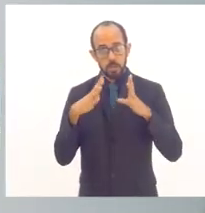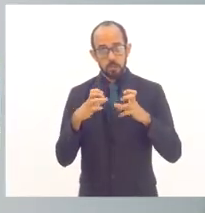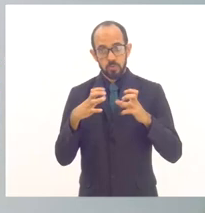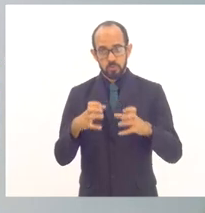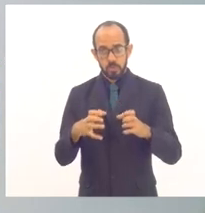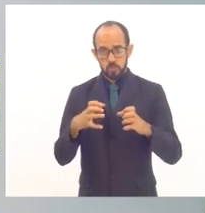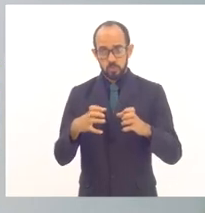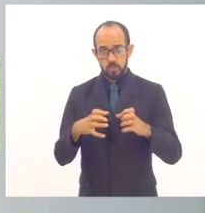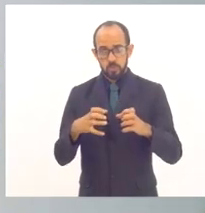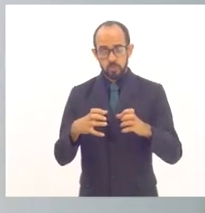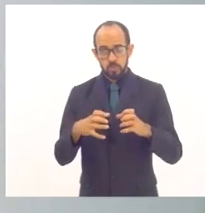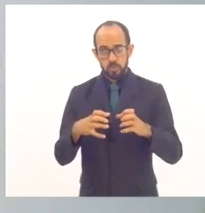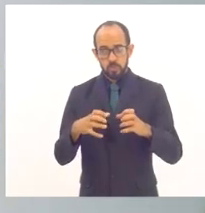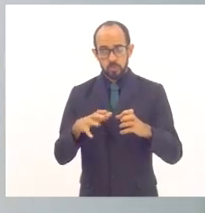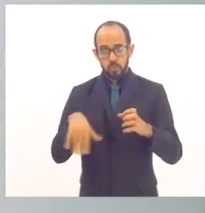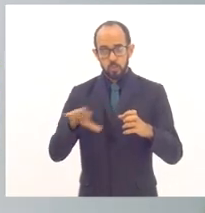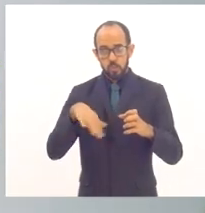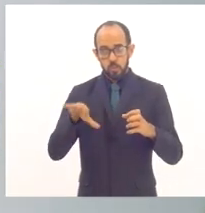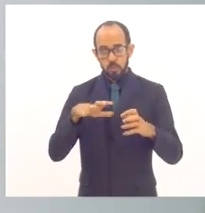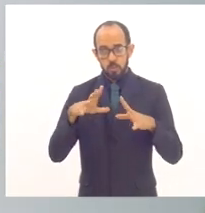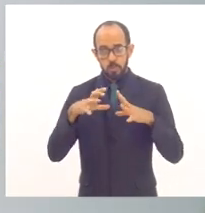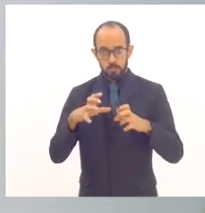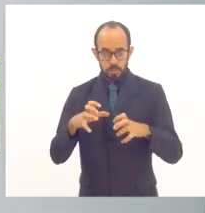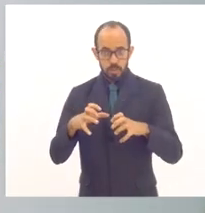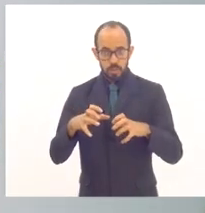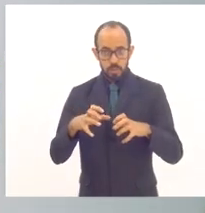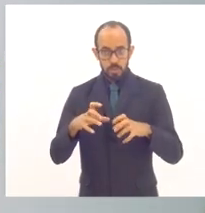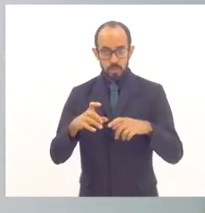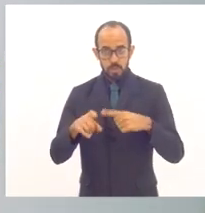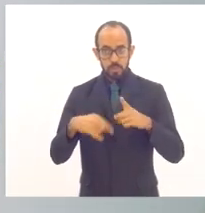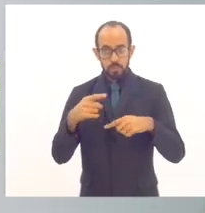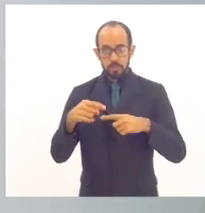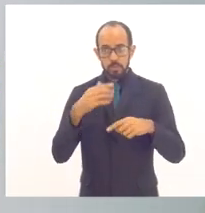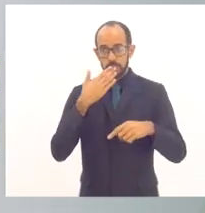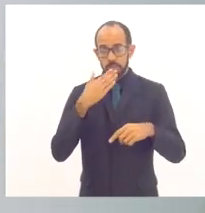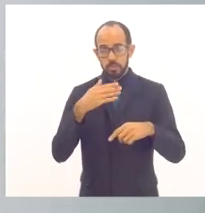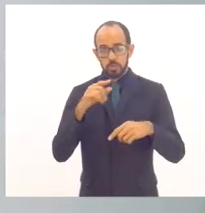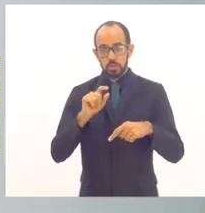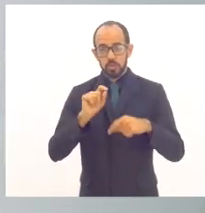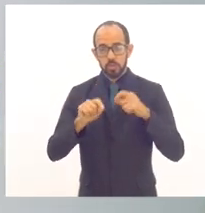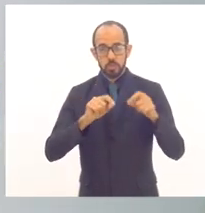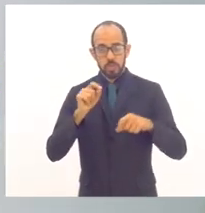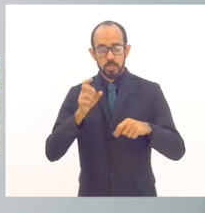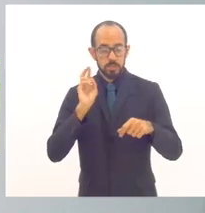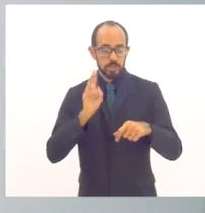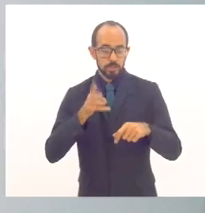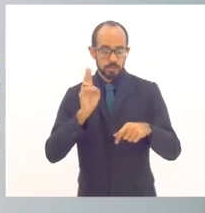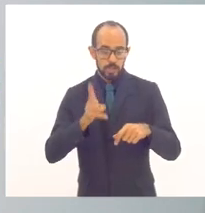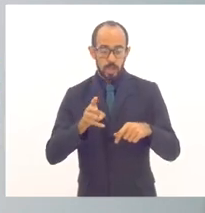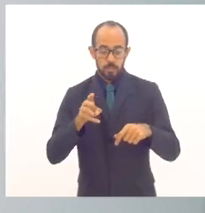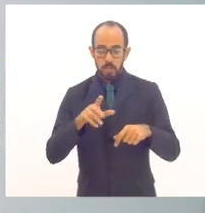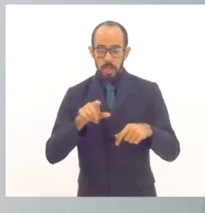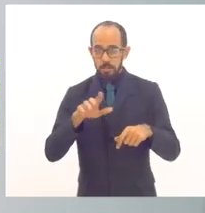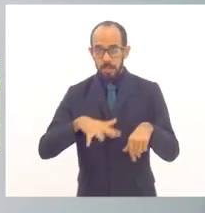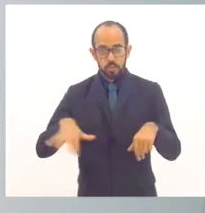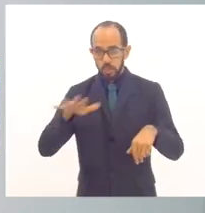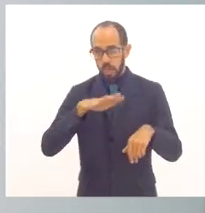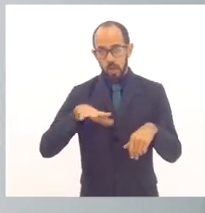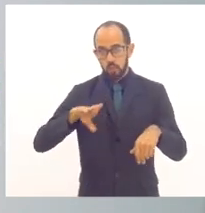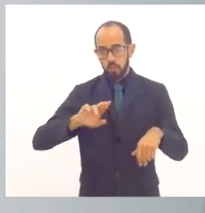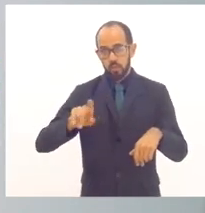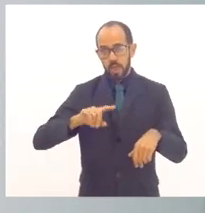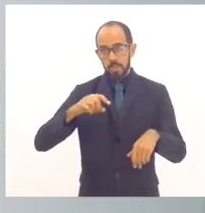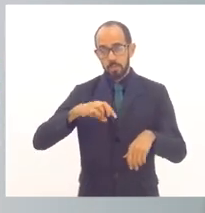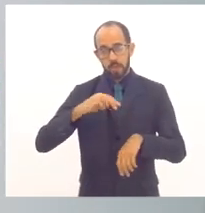debate, a galera briga, etc. E tal. E aí, em cima disso, eu falei, cara, a gente vai pedir sempre para a capoeira num todo, não apenas para